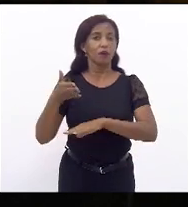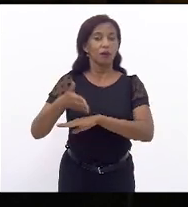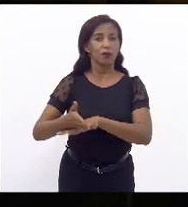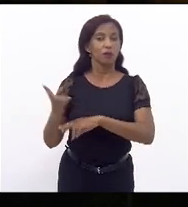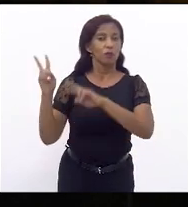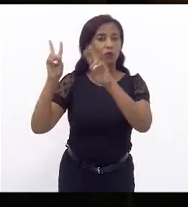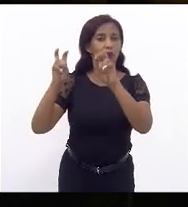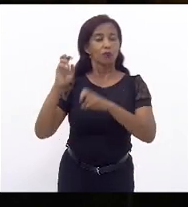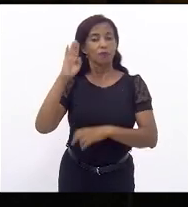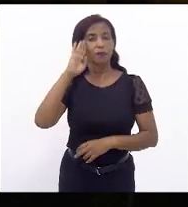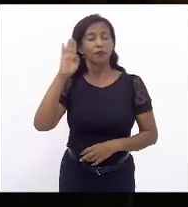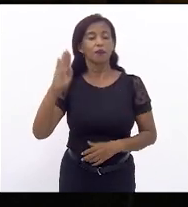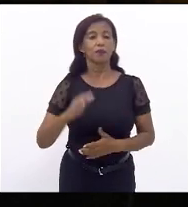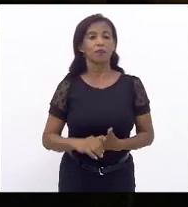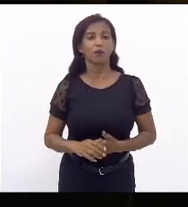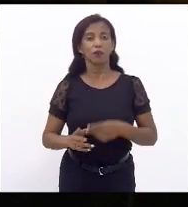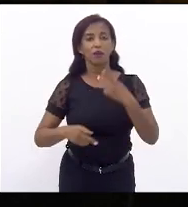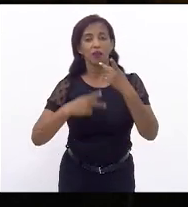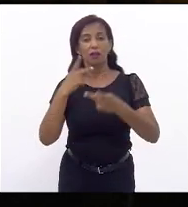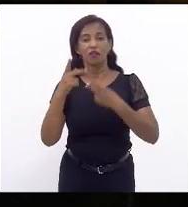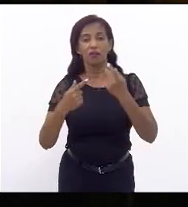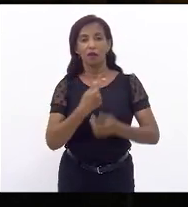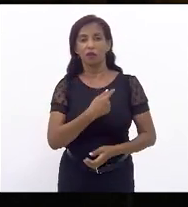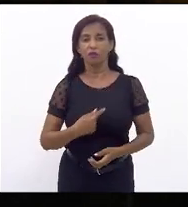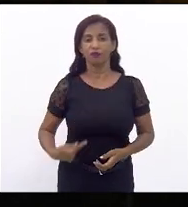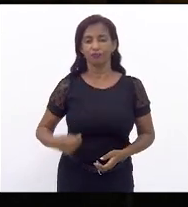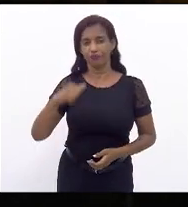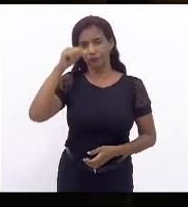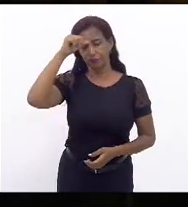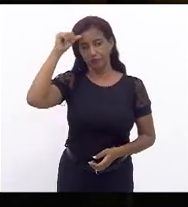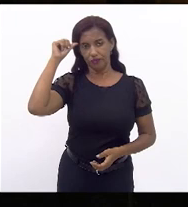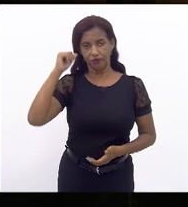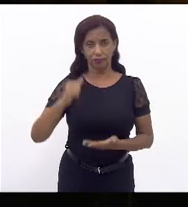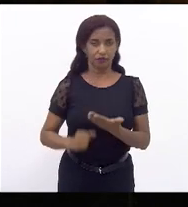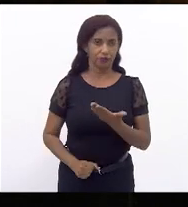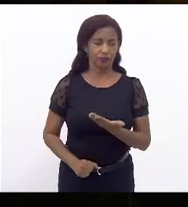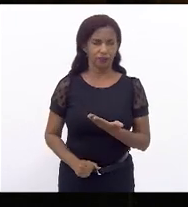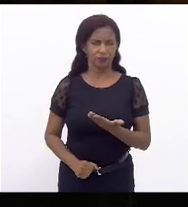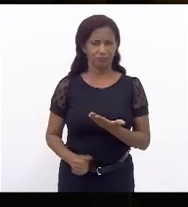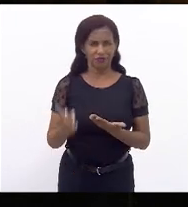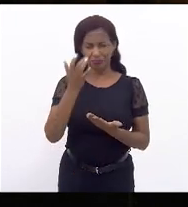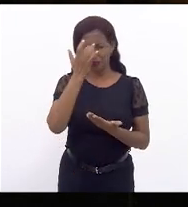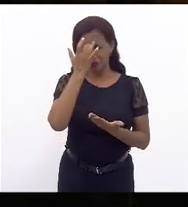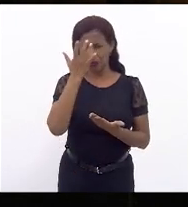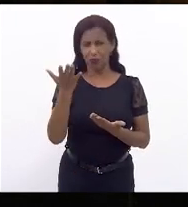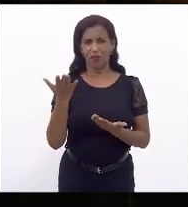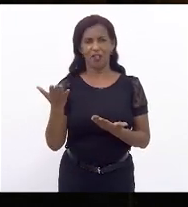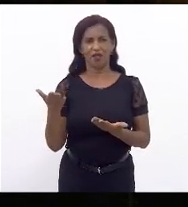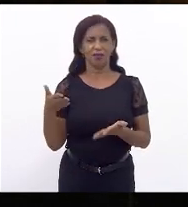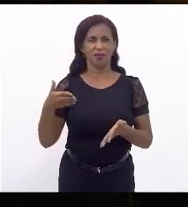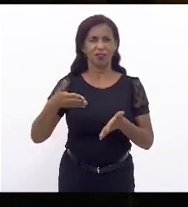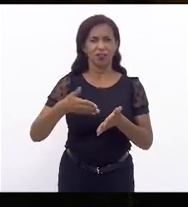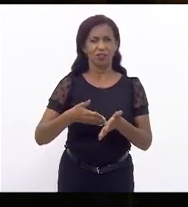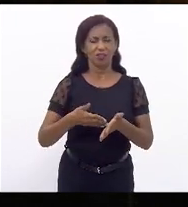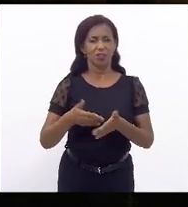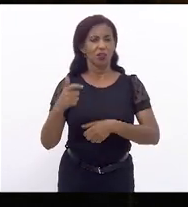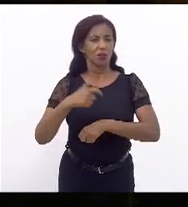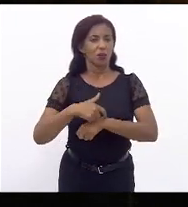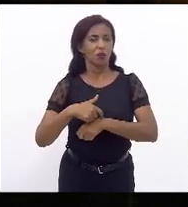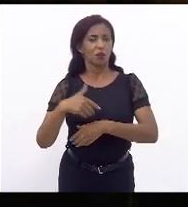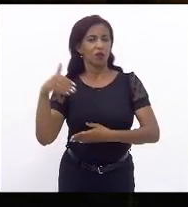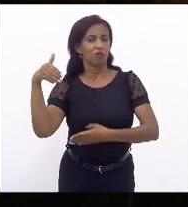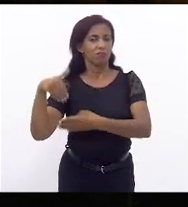tema principal, em falar do governador Cláudio Castro. É muito fácil estar chegando o período das